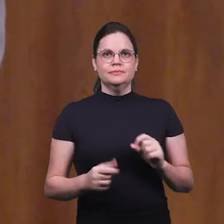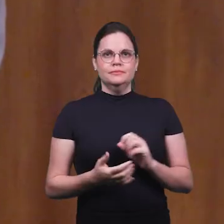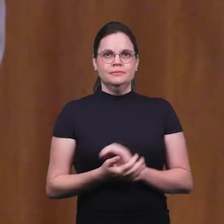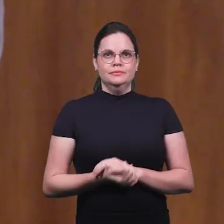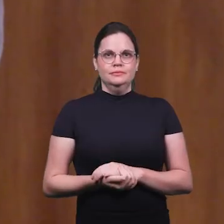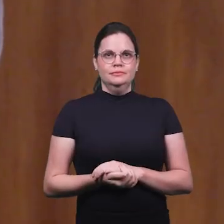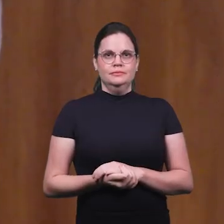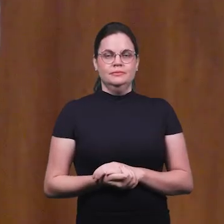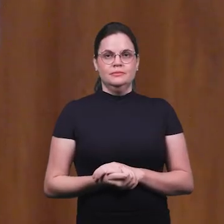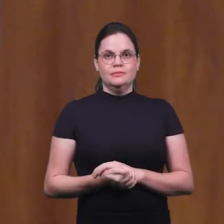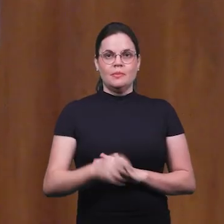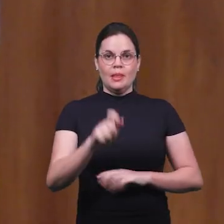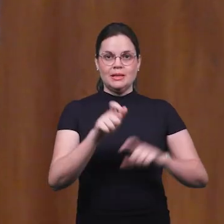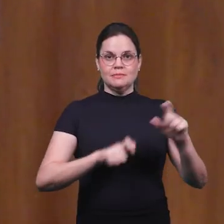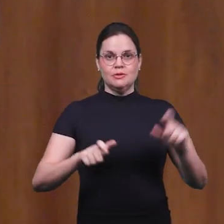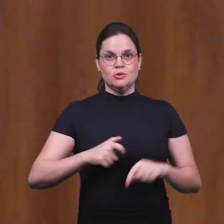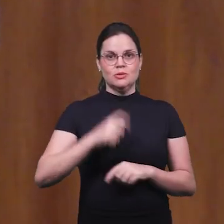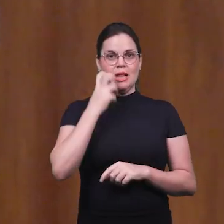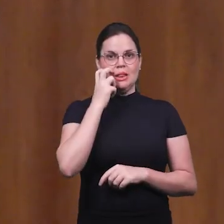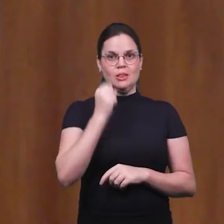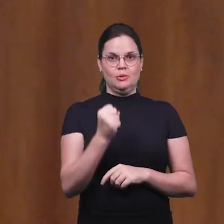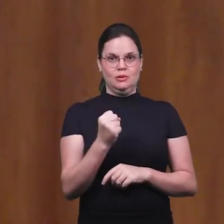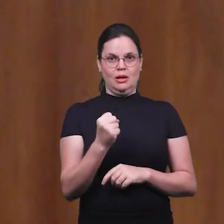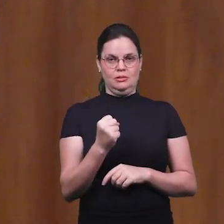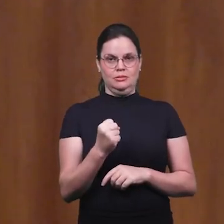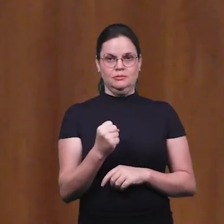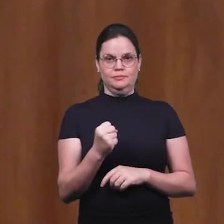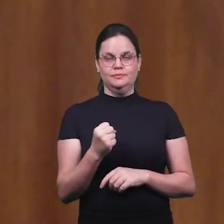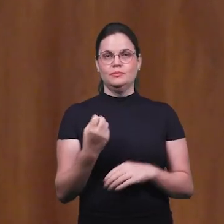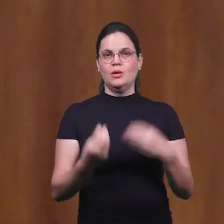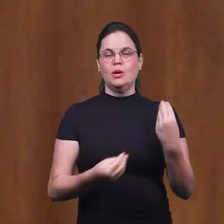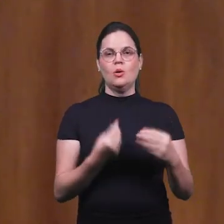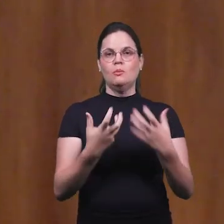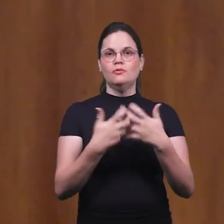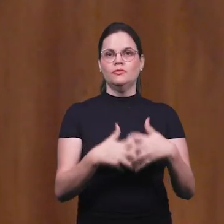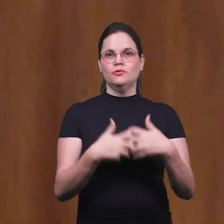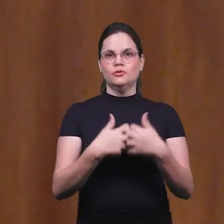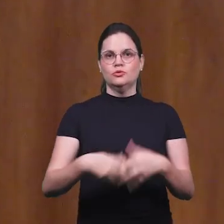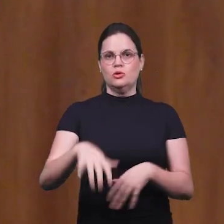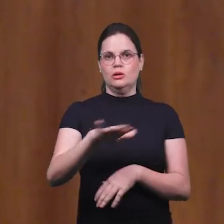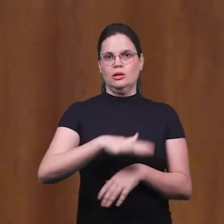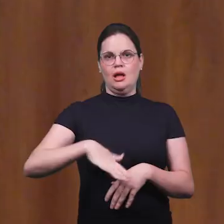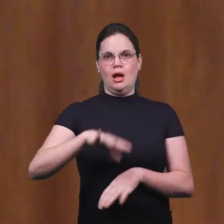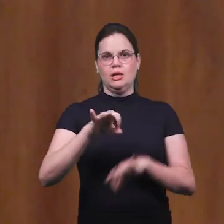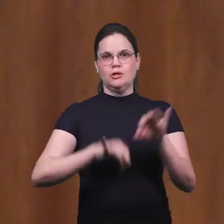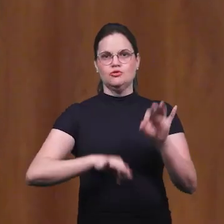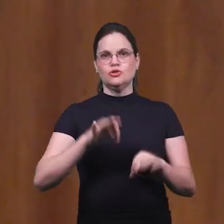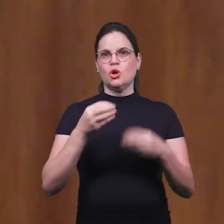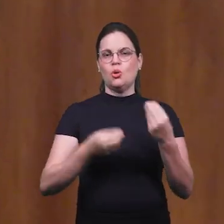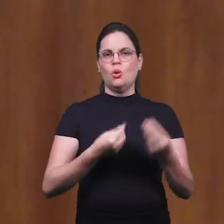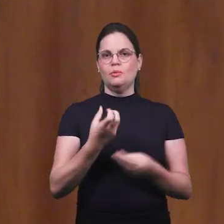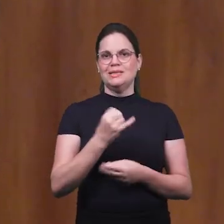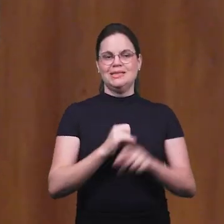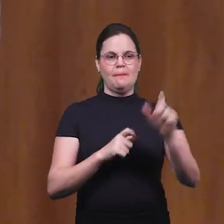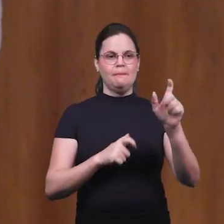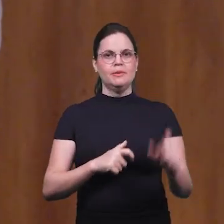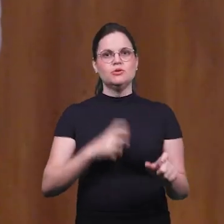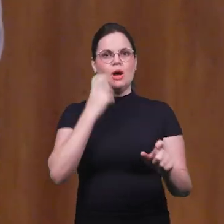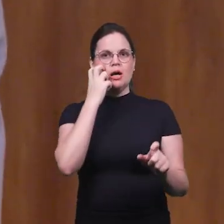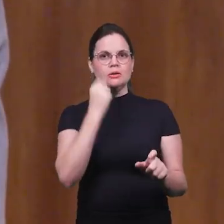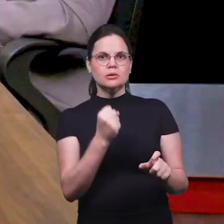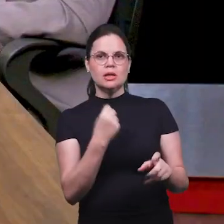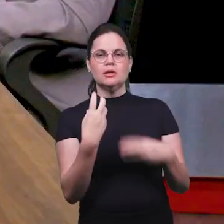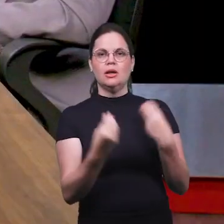àqueles que são adotados, a adoção. Como é que isso funciona dentro da legislação com relação aos filhos